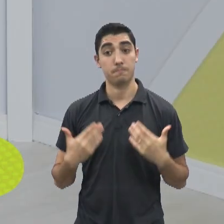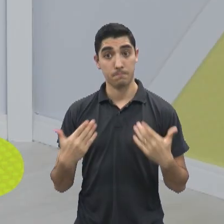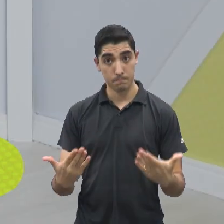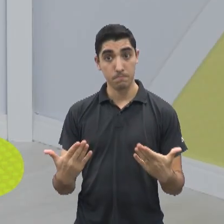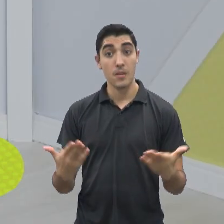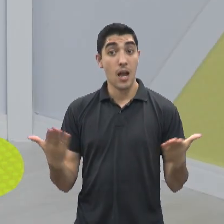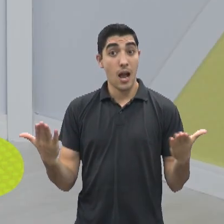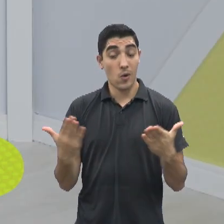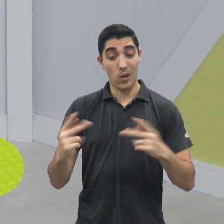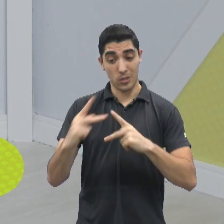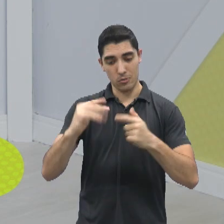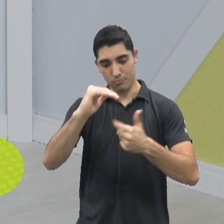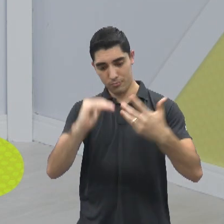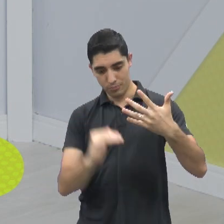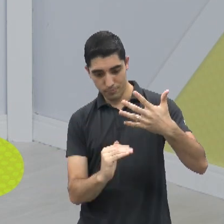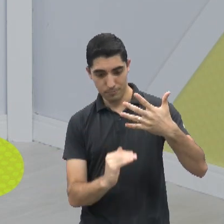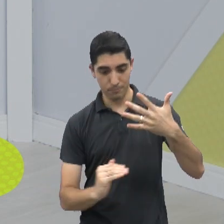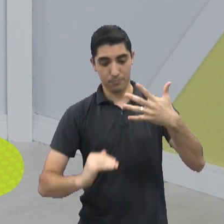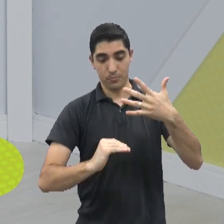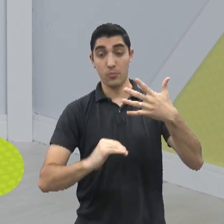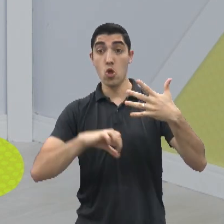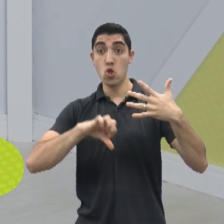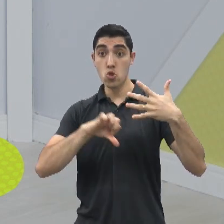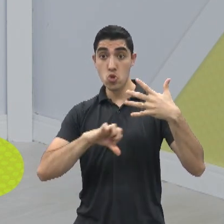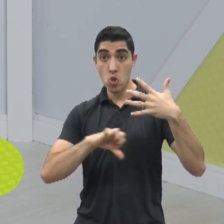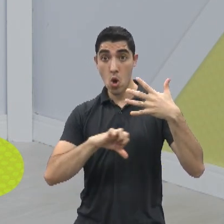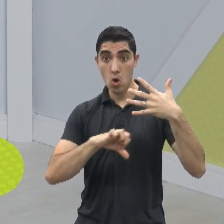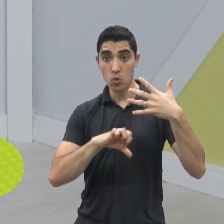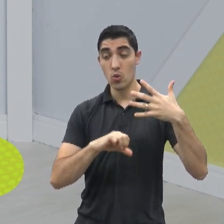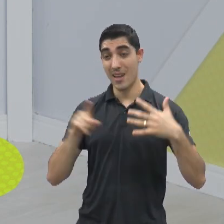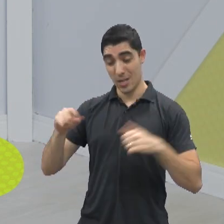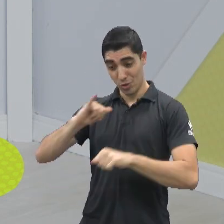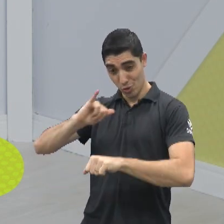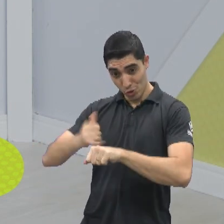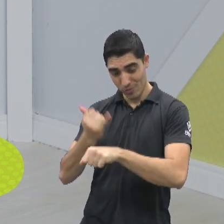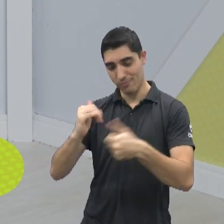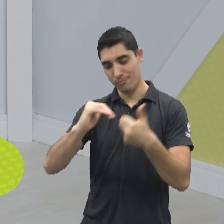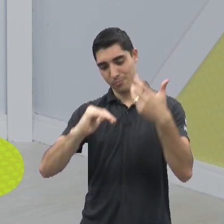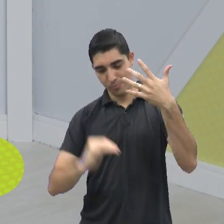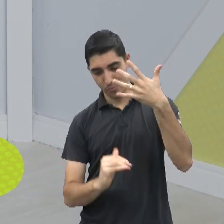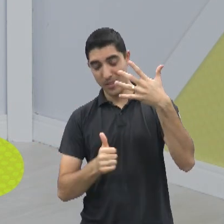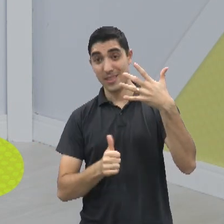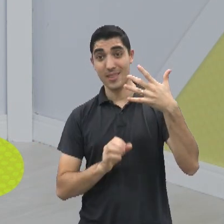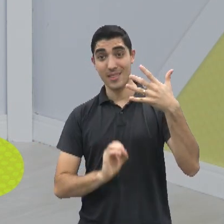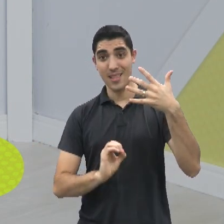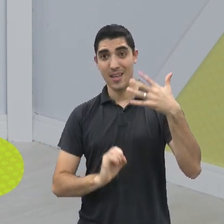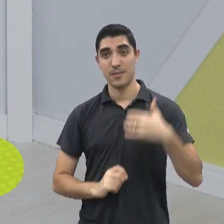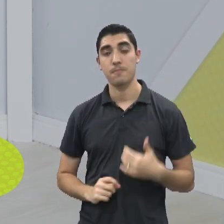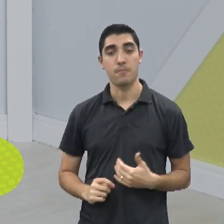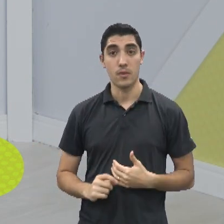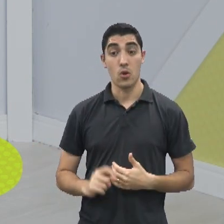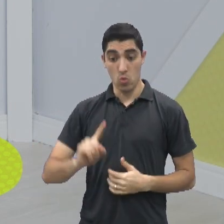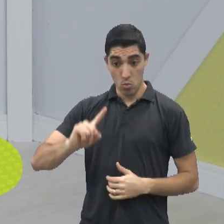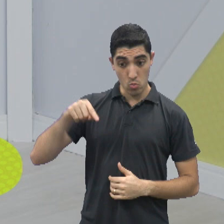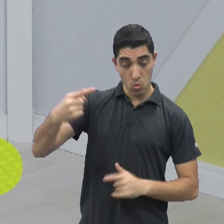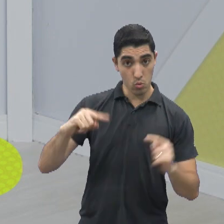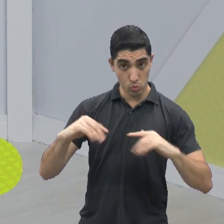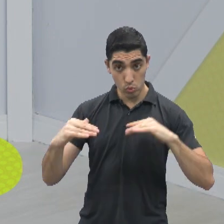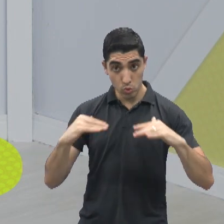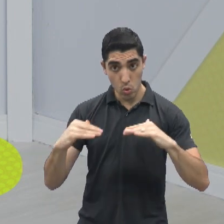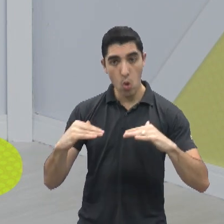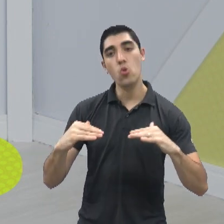Joinville, subindo para a 9ª colocação, enquanto os catarinenses ficam em 10º. O próximo jogo dos Gigantes do Vale acontece na